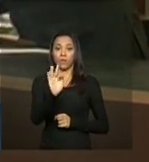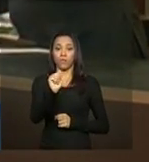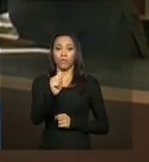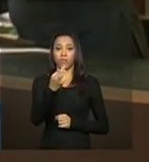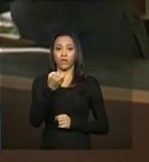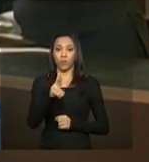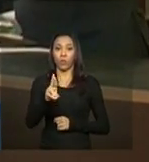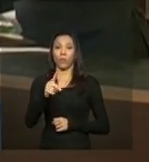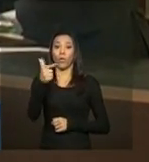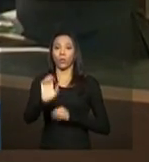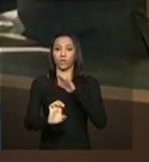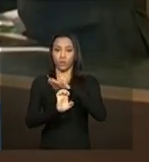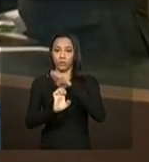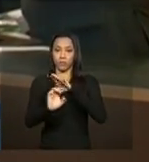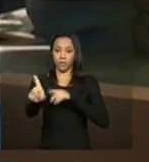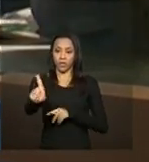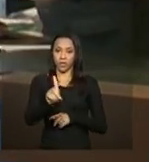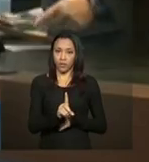Corretora Spinelli.